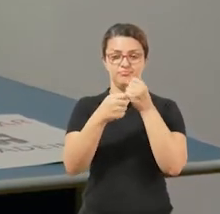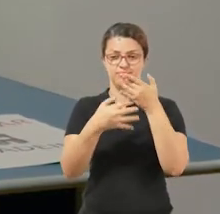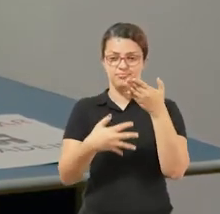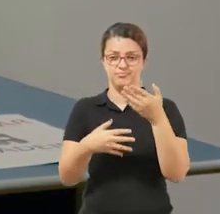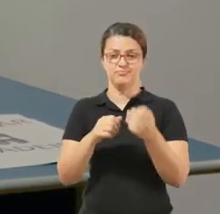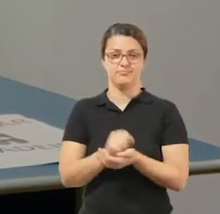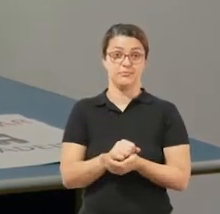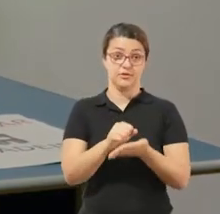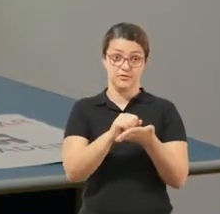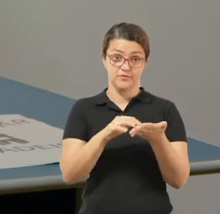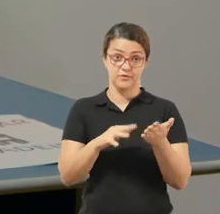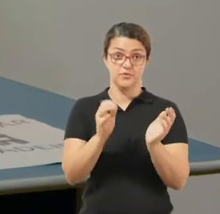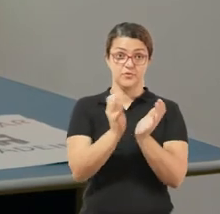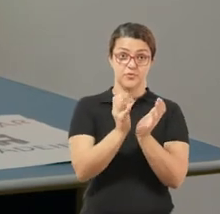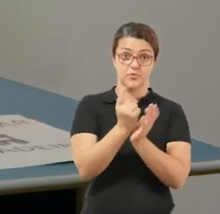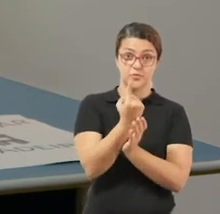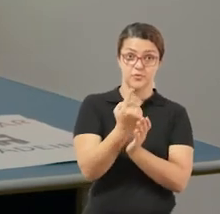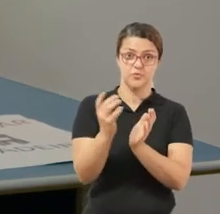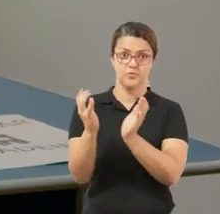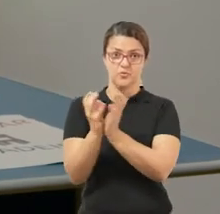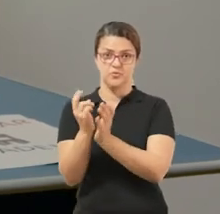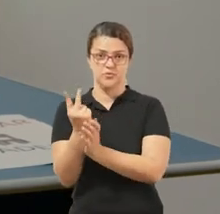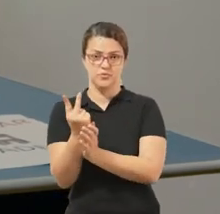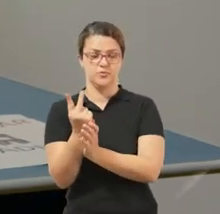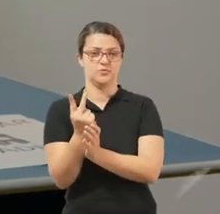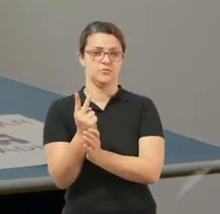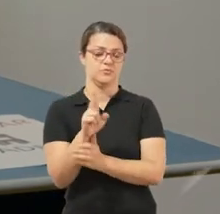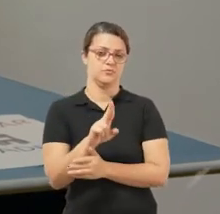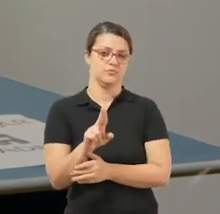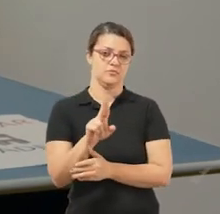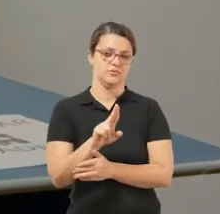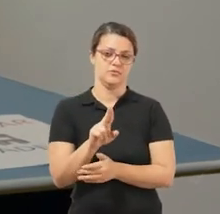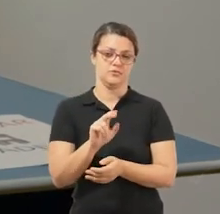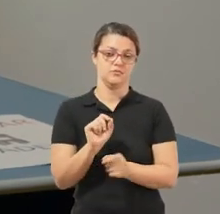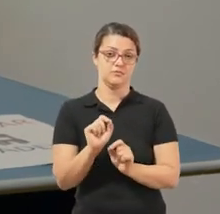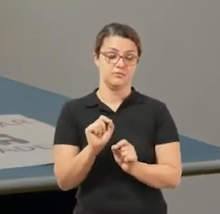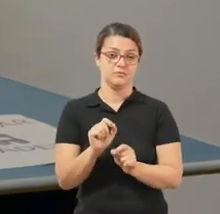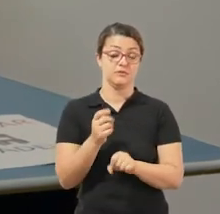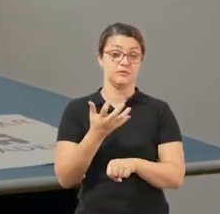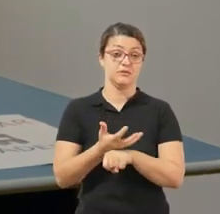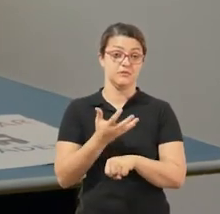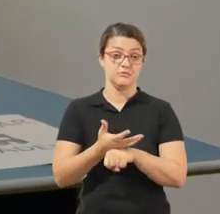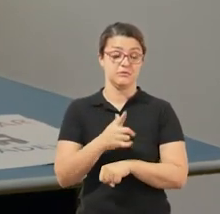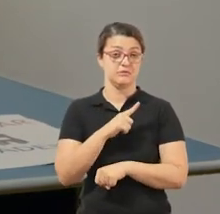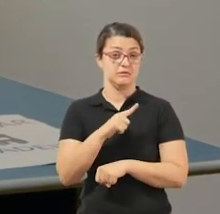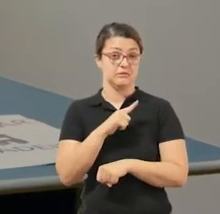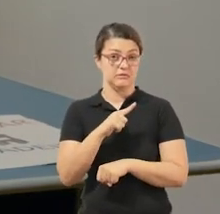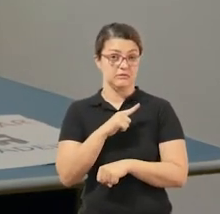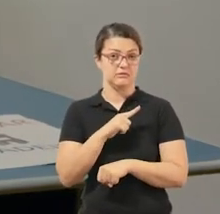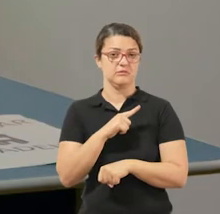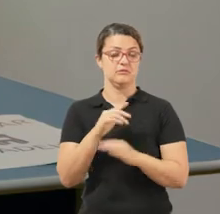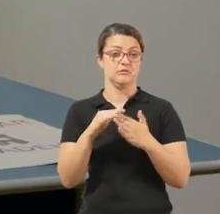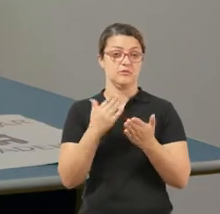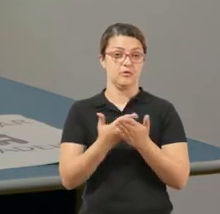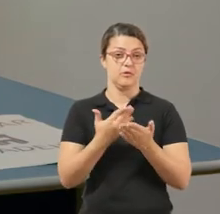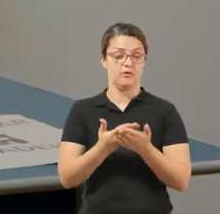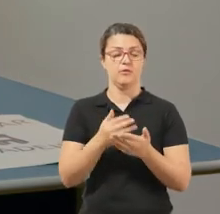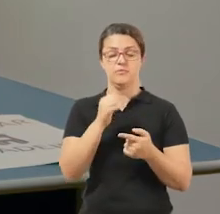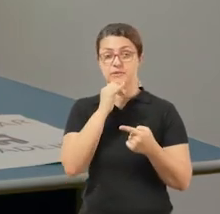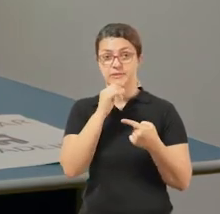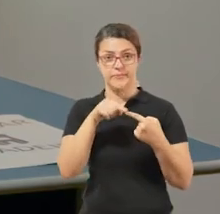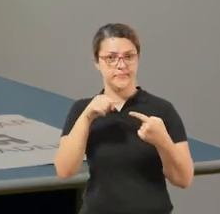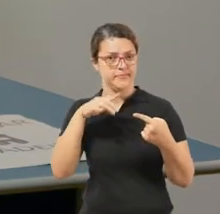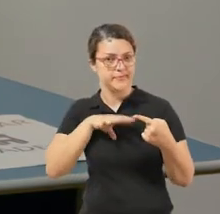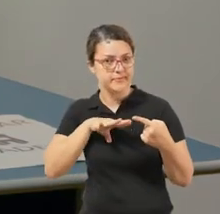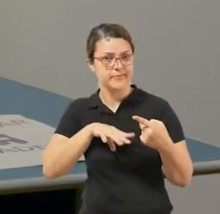e termo 2 irão realizar é registrar no caderno as disciplinas que vocês têm na escola, como por exemplo, língua